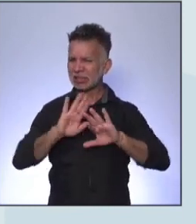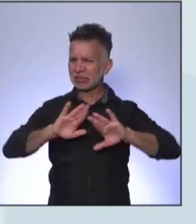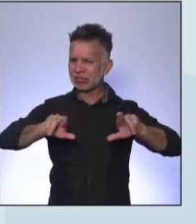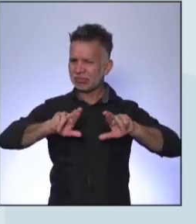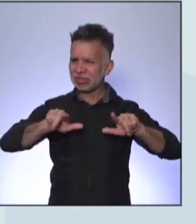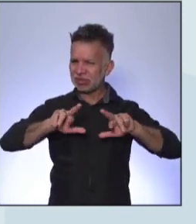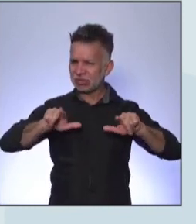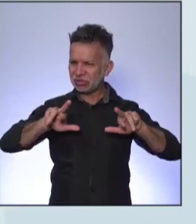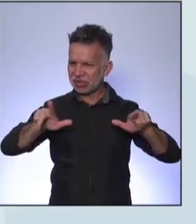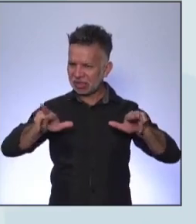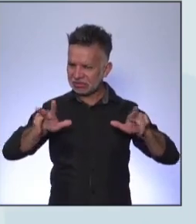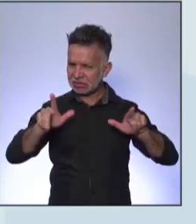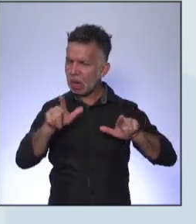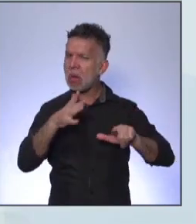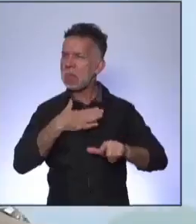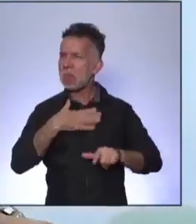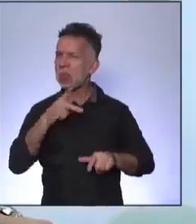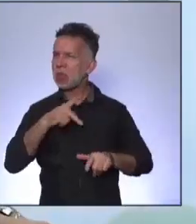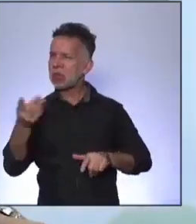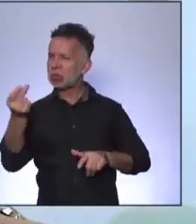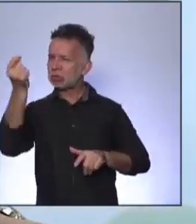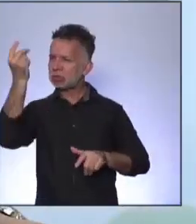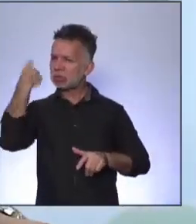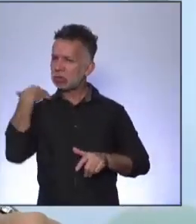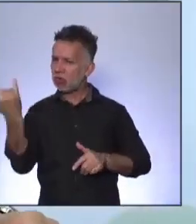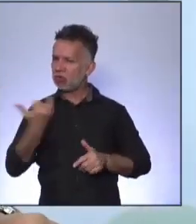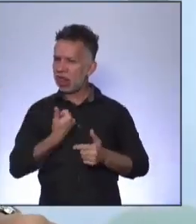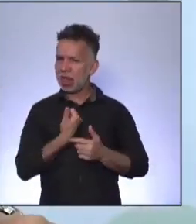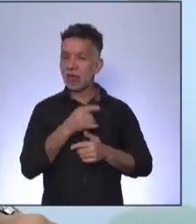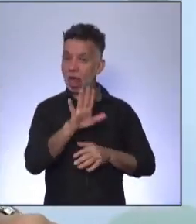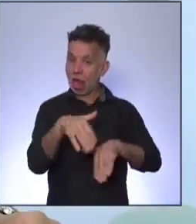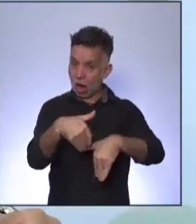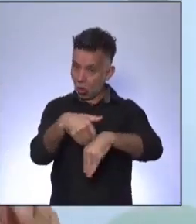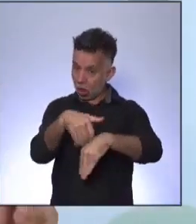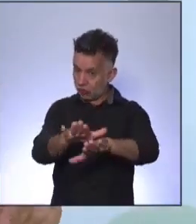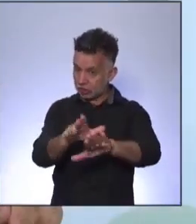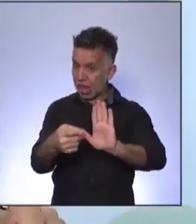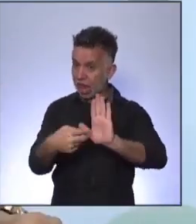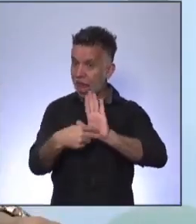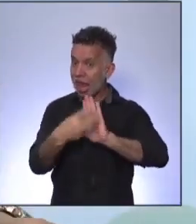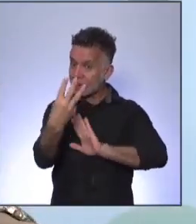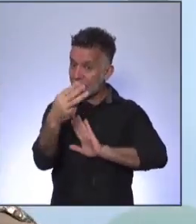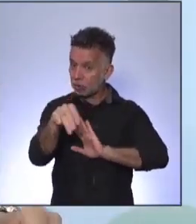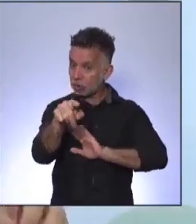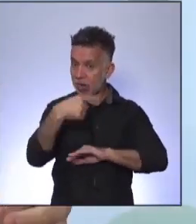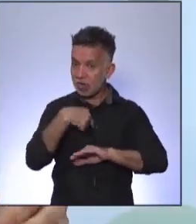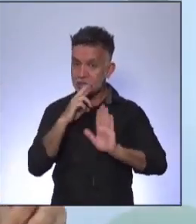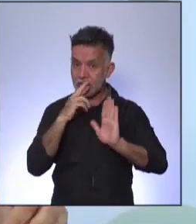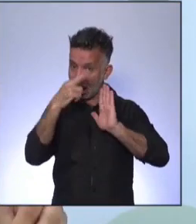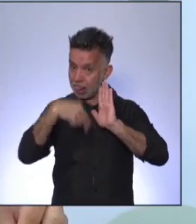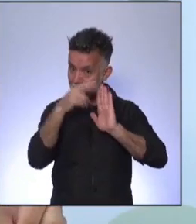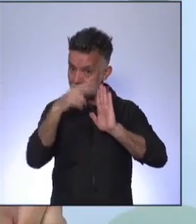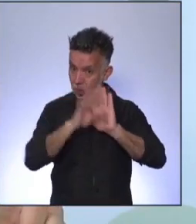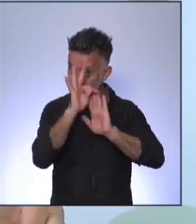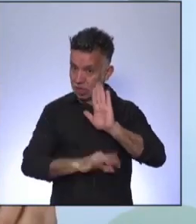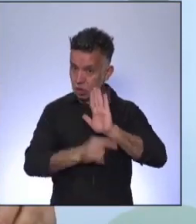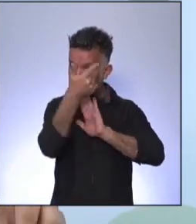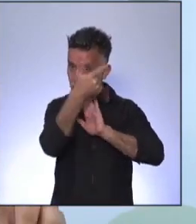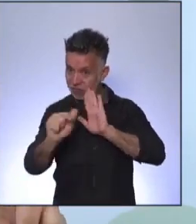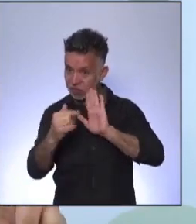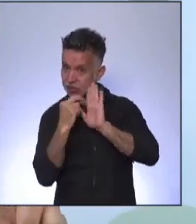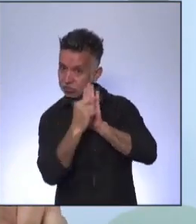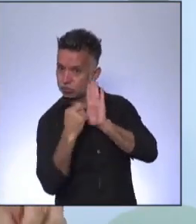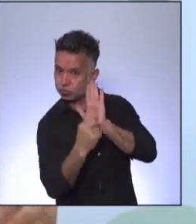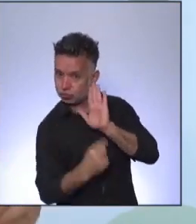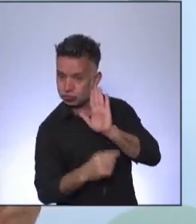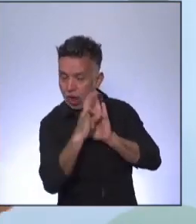professor dizia. Então, pessoal, a gente vai deixar agora com vocês aí 3 minutinhos para vocês poderem ler o texto novamente e